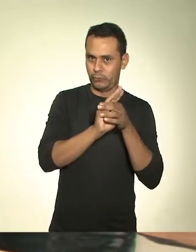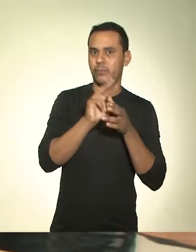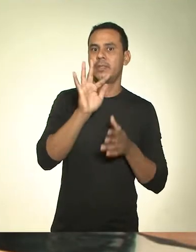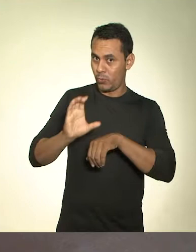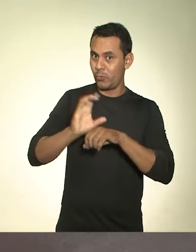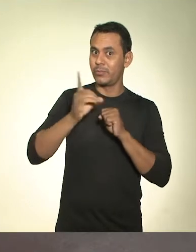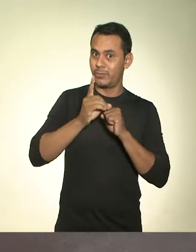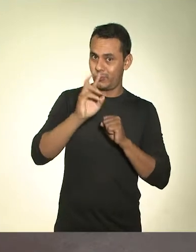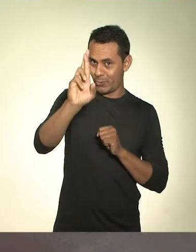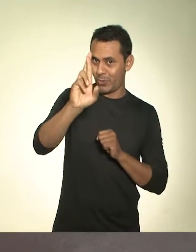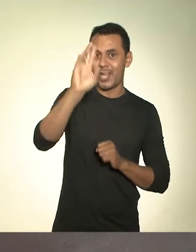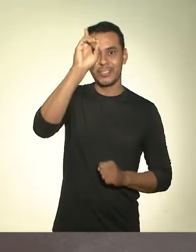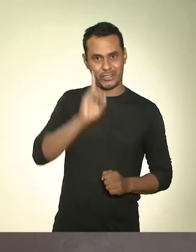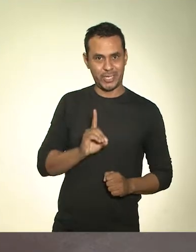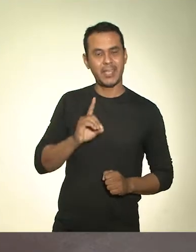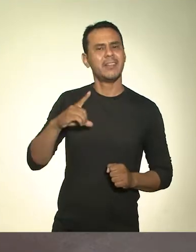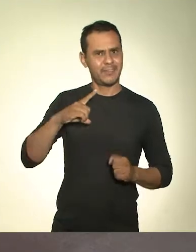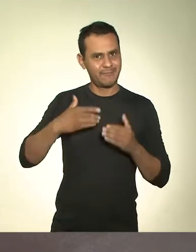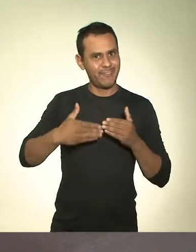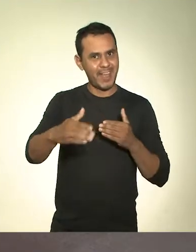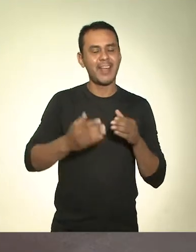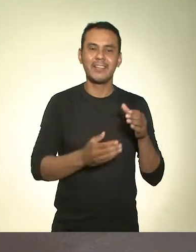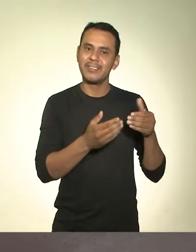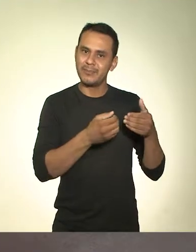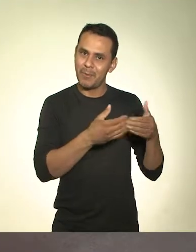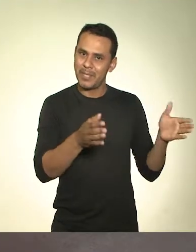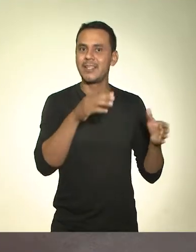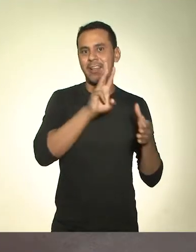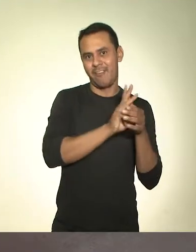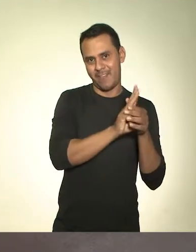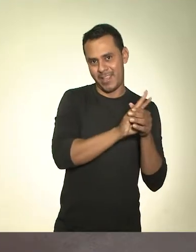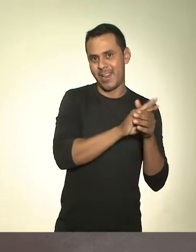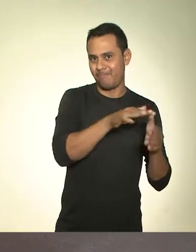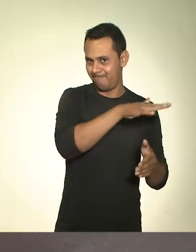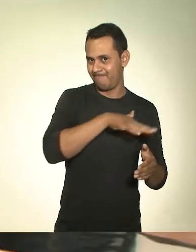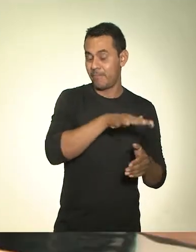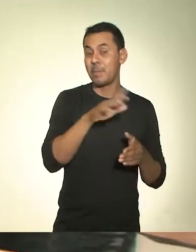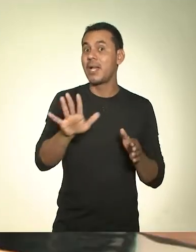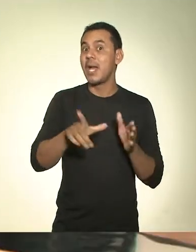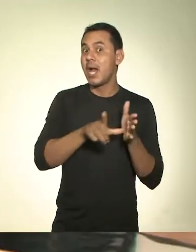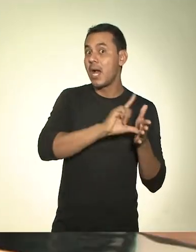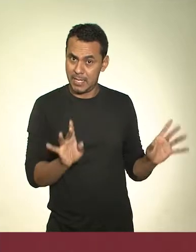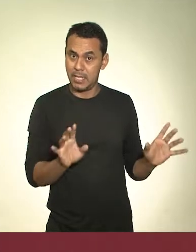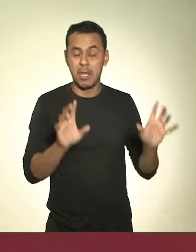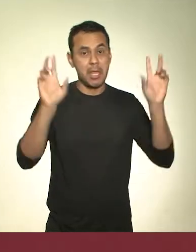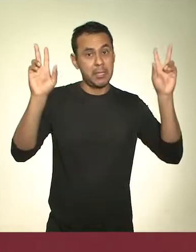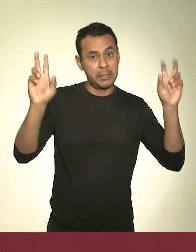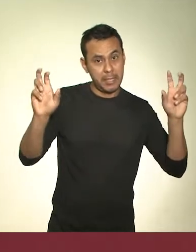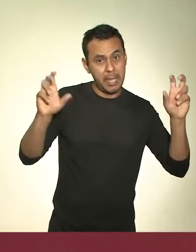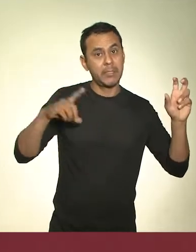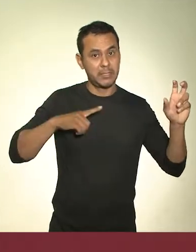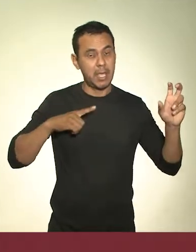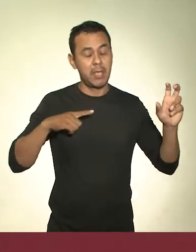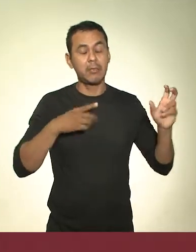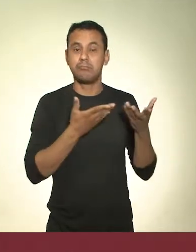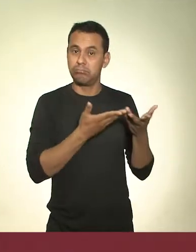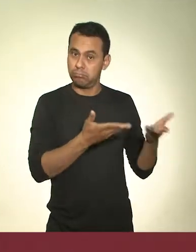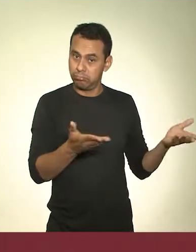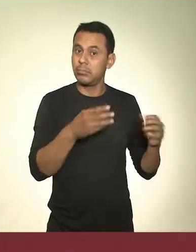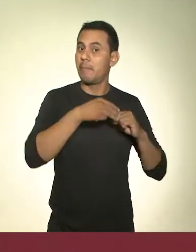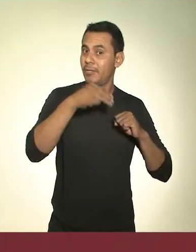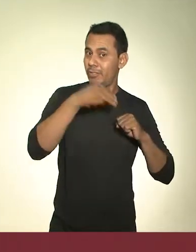que agradeço o convite e fico à disposição. Professor, nos fale um pouco, então, como ocorreu essa parceria entre a UFRR e